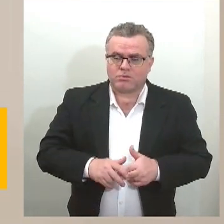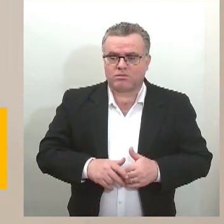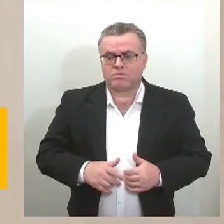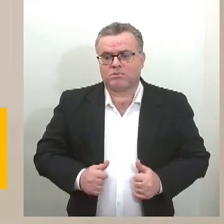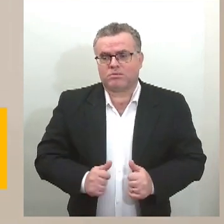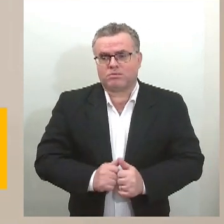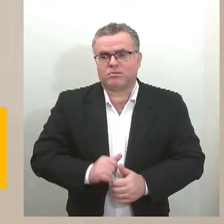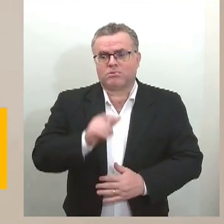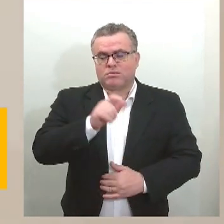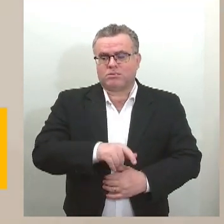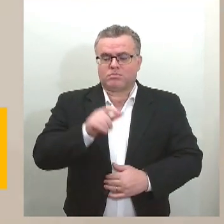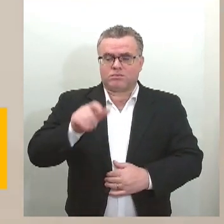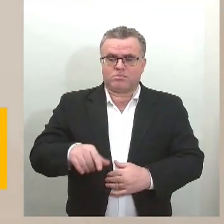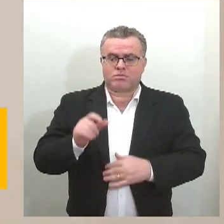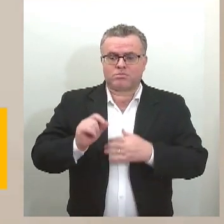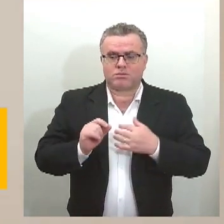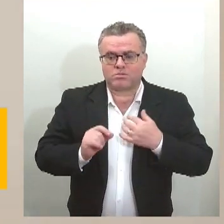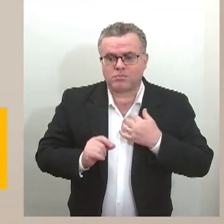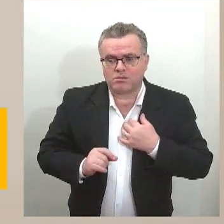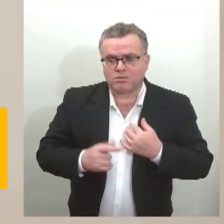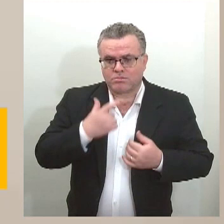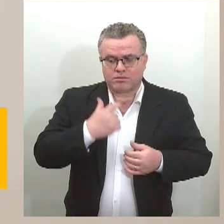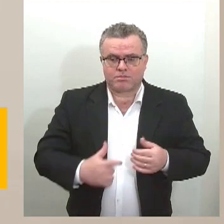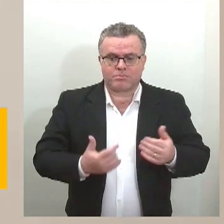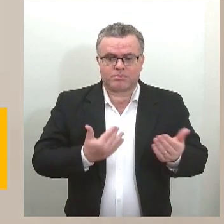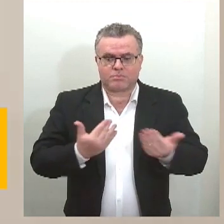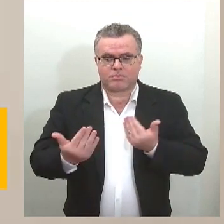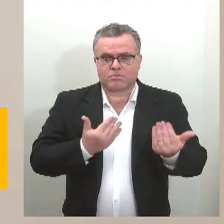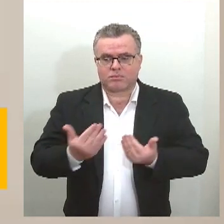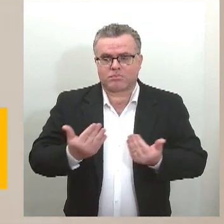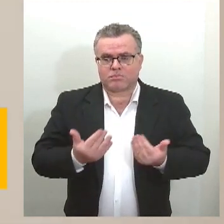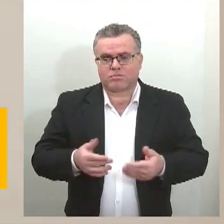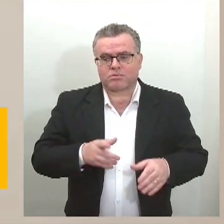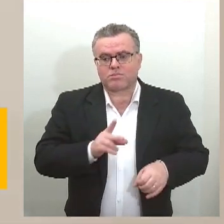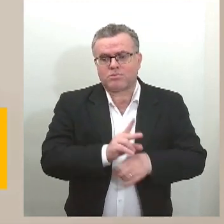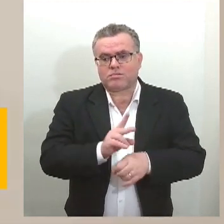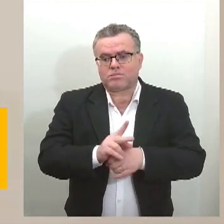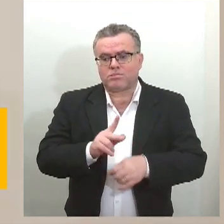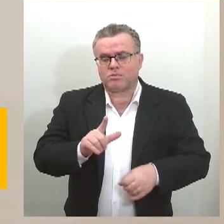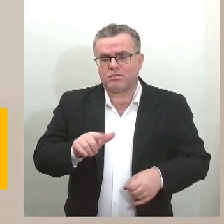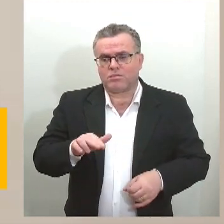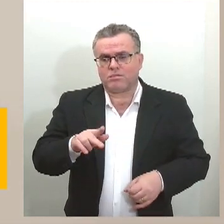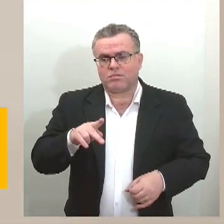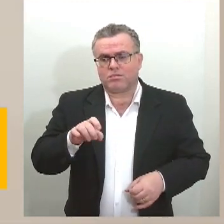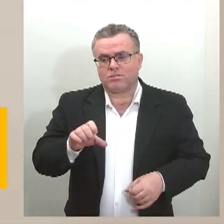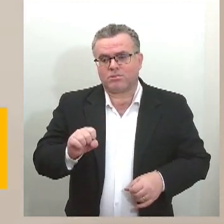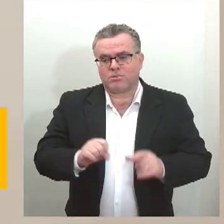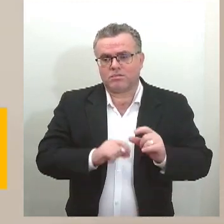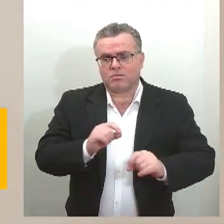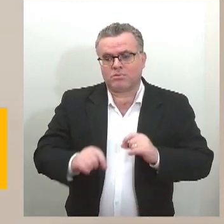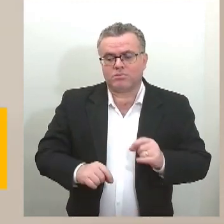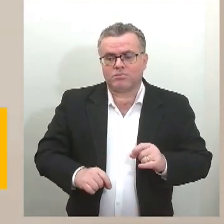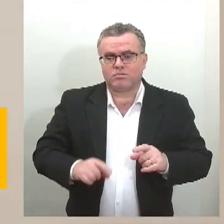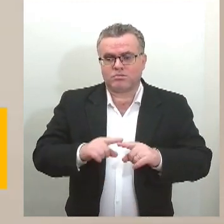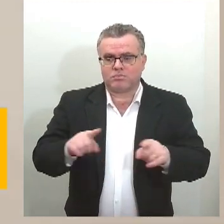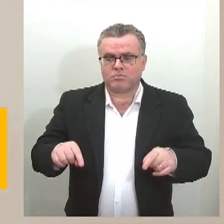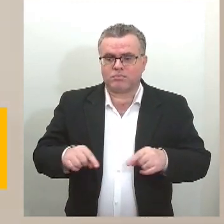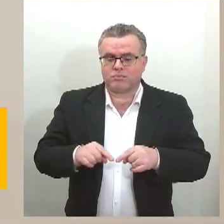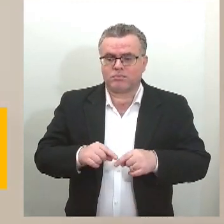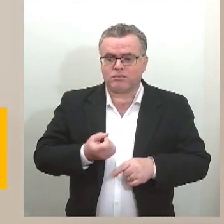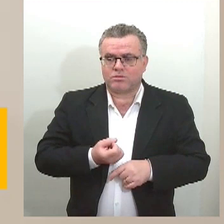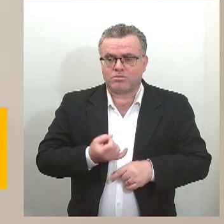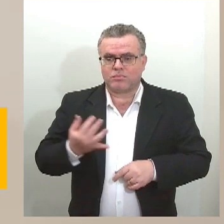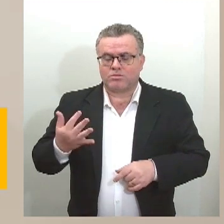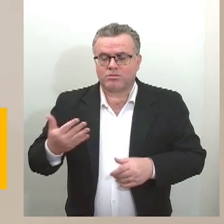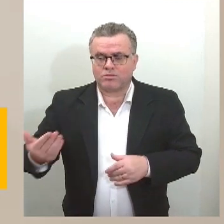né, eu enquanto psicóloga, de pessoas com lúpus, percebo no consultório quantos pacientes, ao receberem